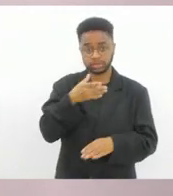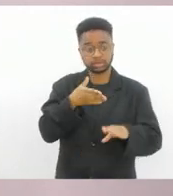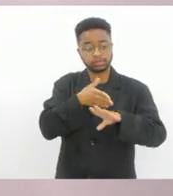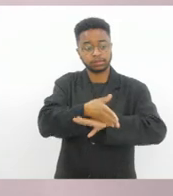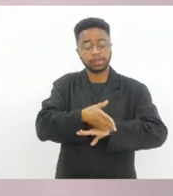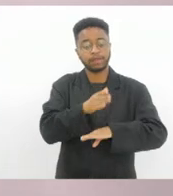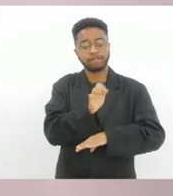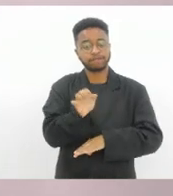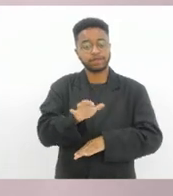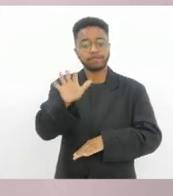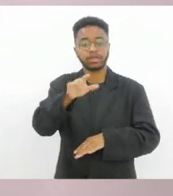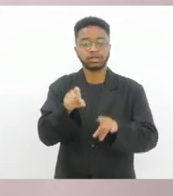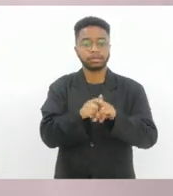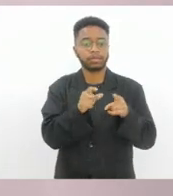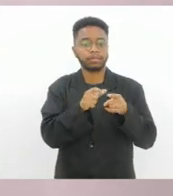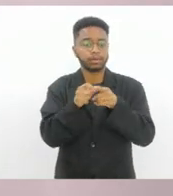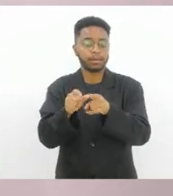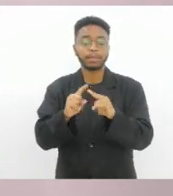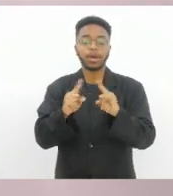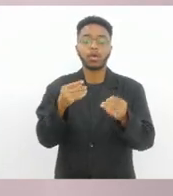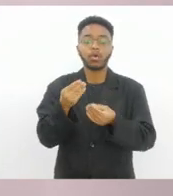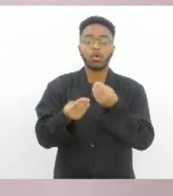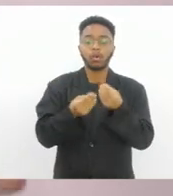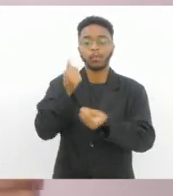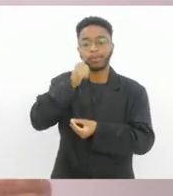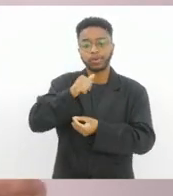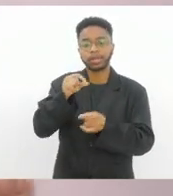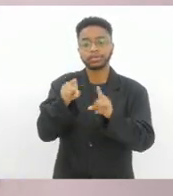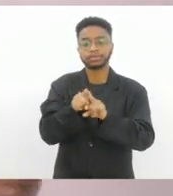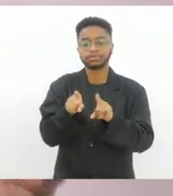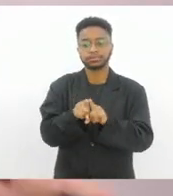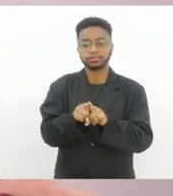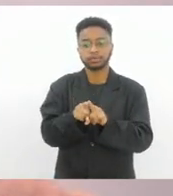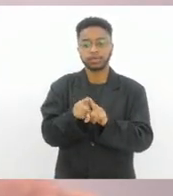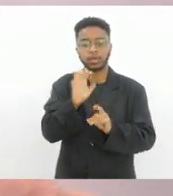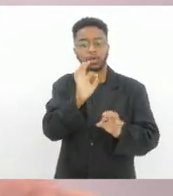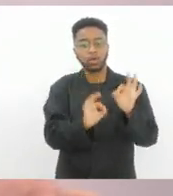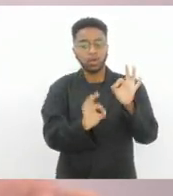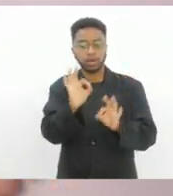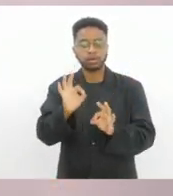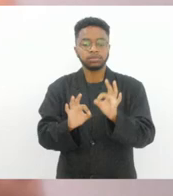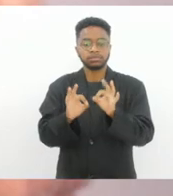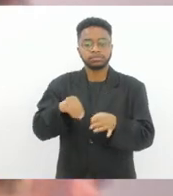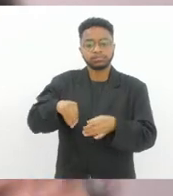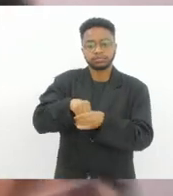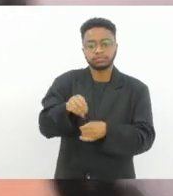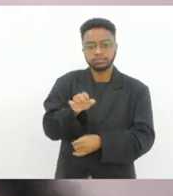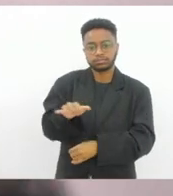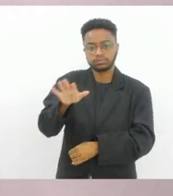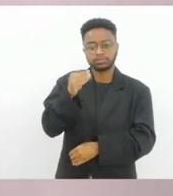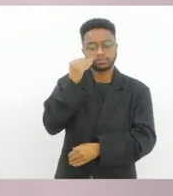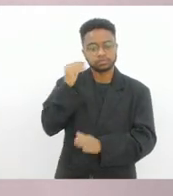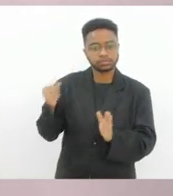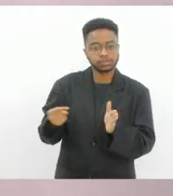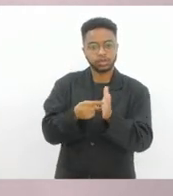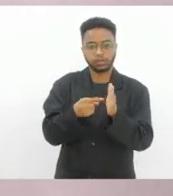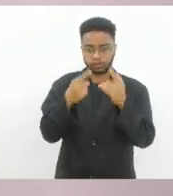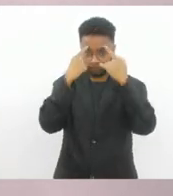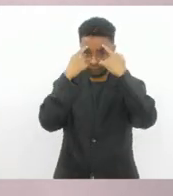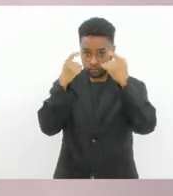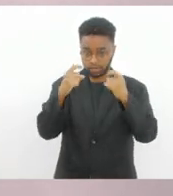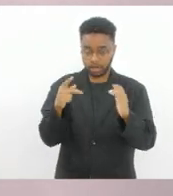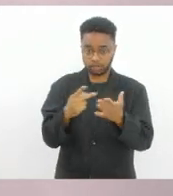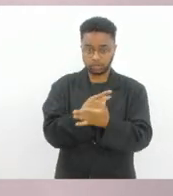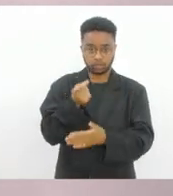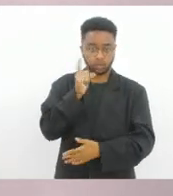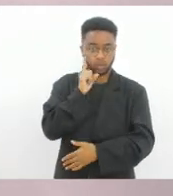as mulheres de favelas e periferias também estão se organizando para denunciar as violências que sofrem